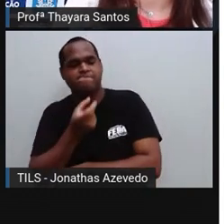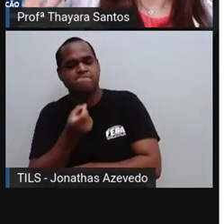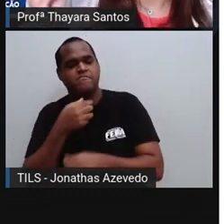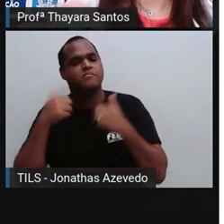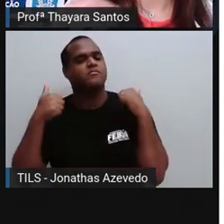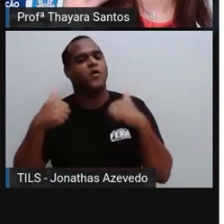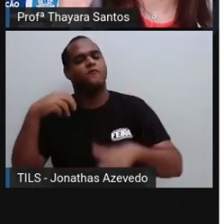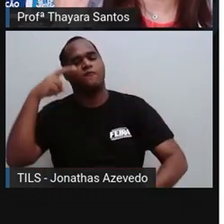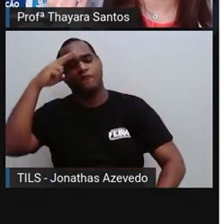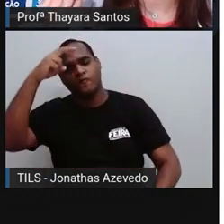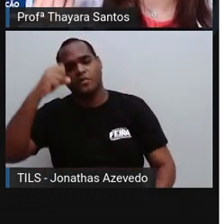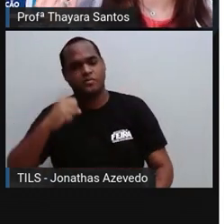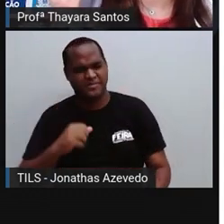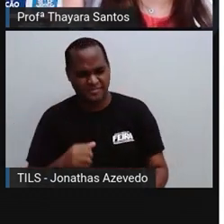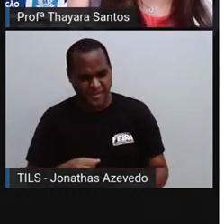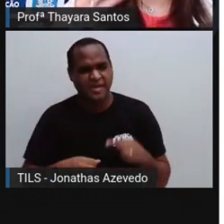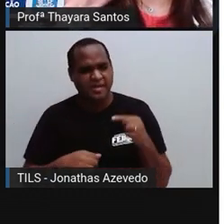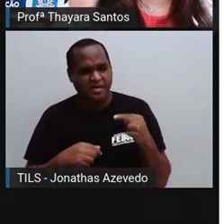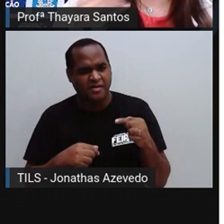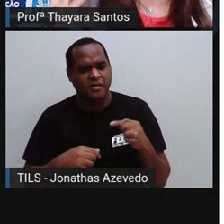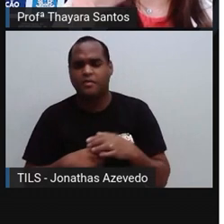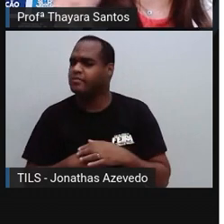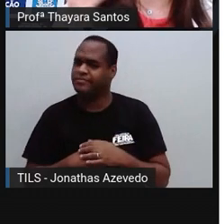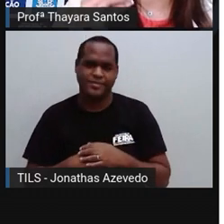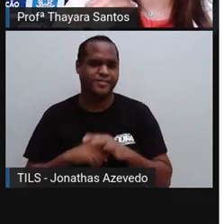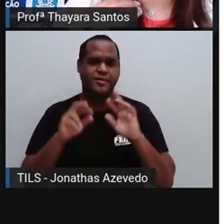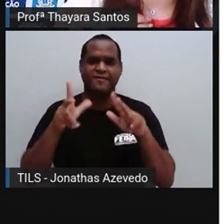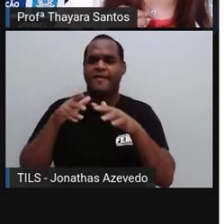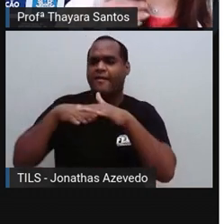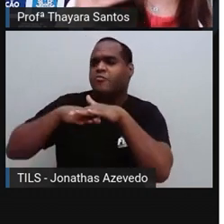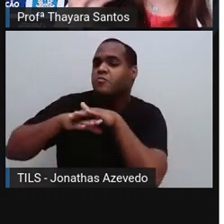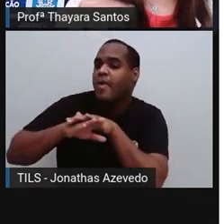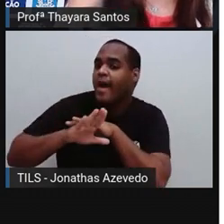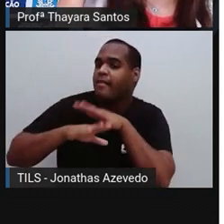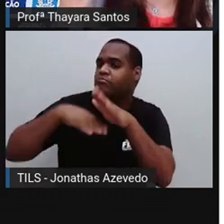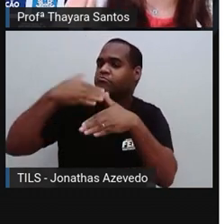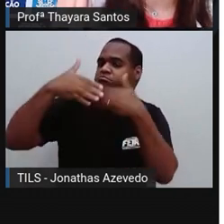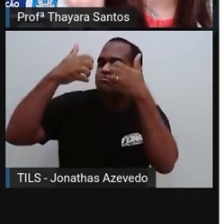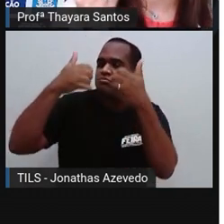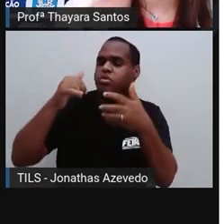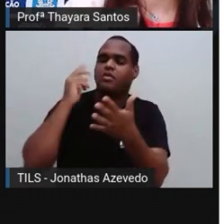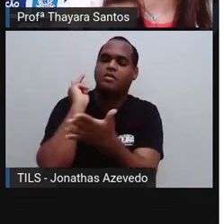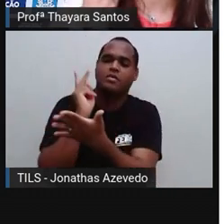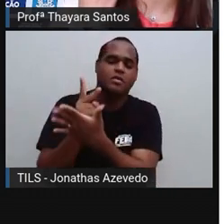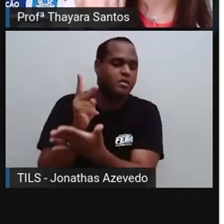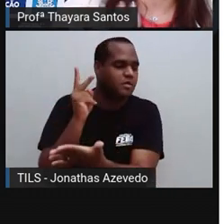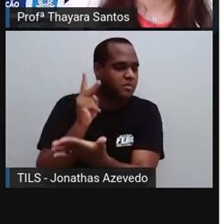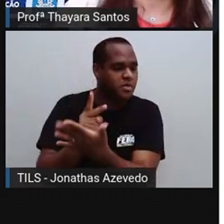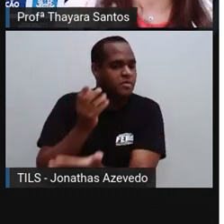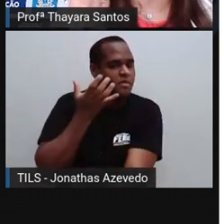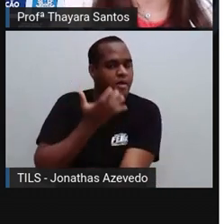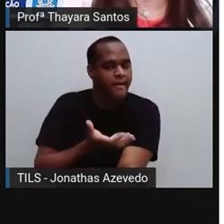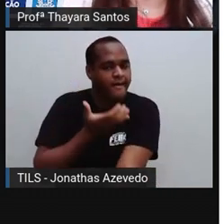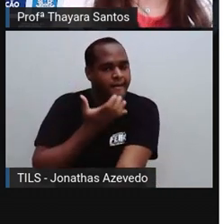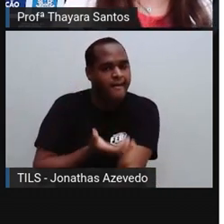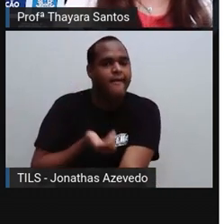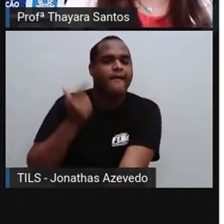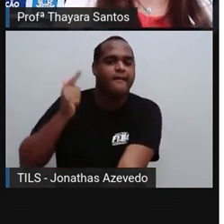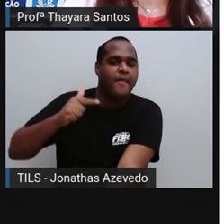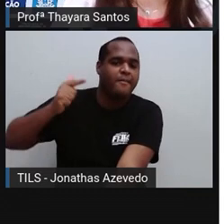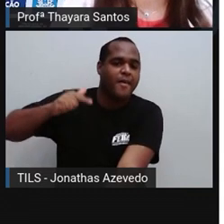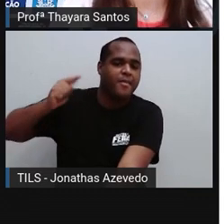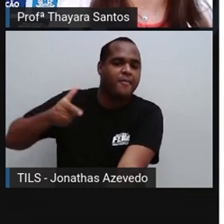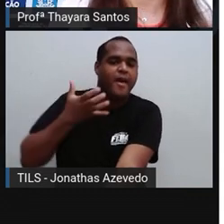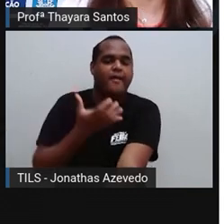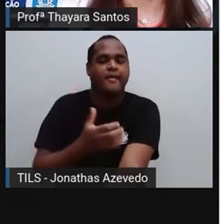momento. Então, se a gente acaba se acostumando com aquela sensação boa, a gente sempre quer repetir para sempre estar com aquela mesma